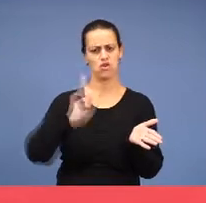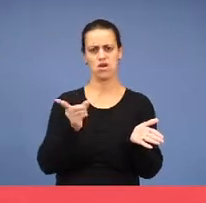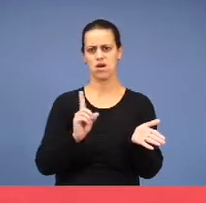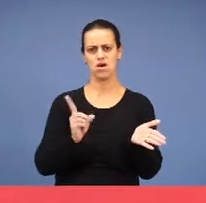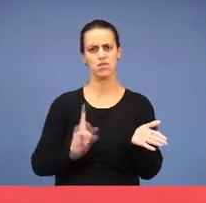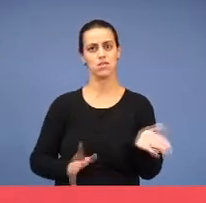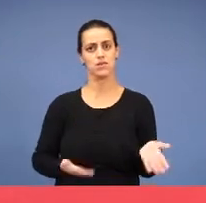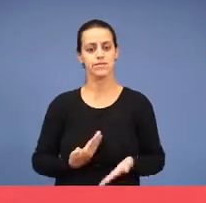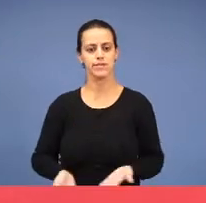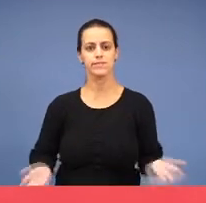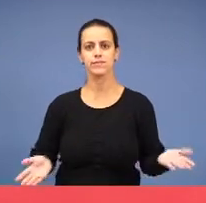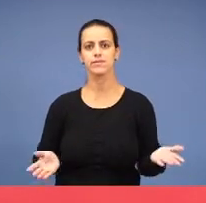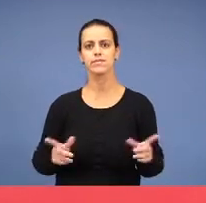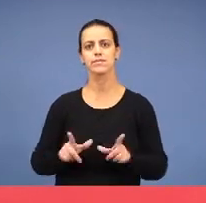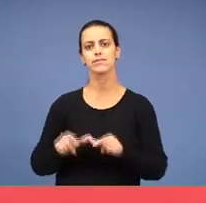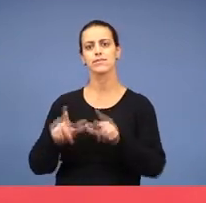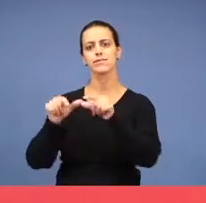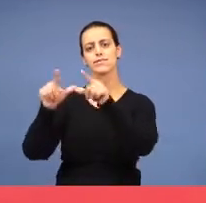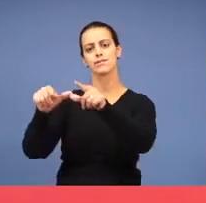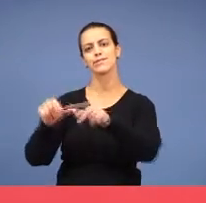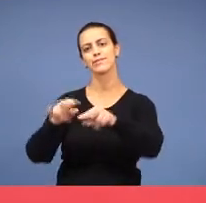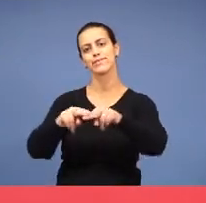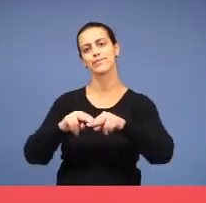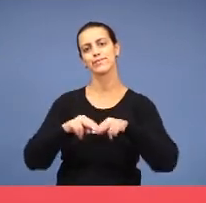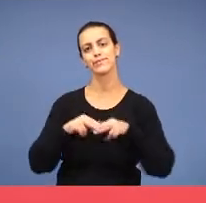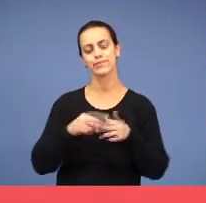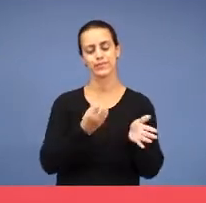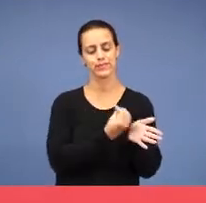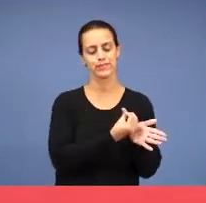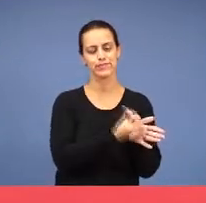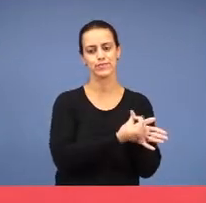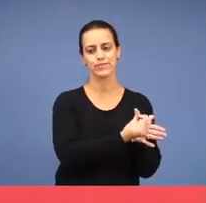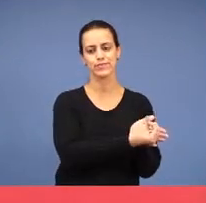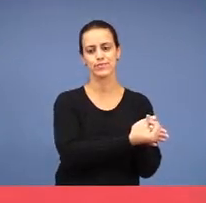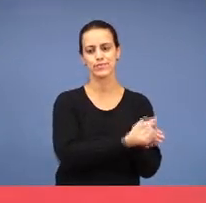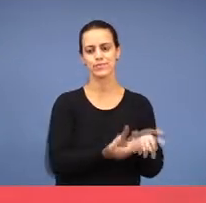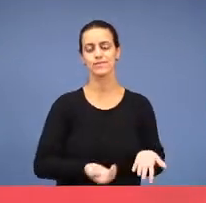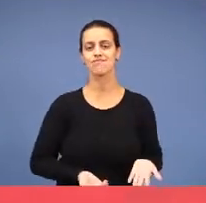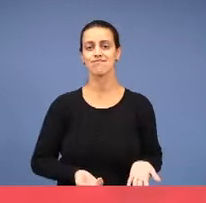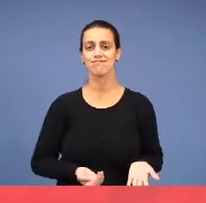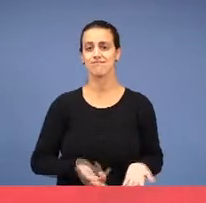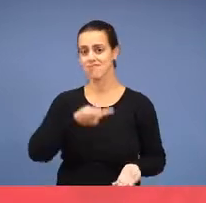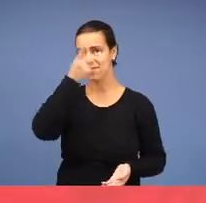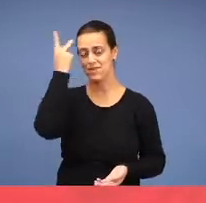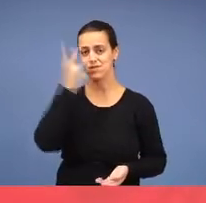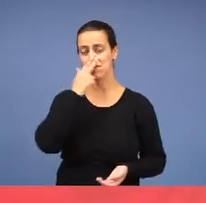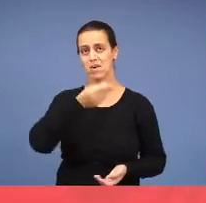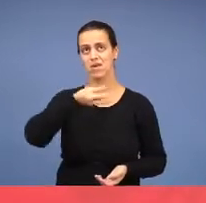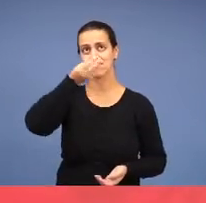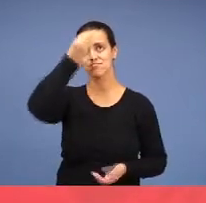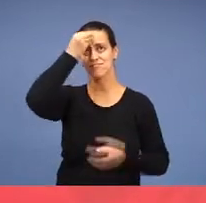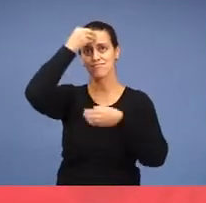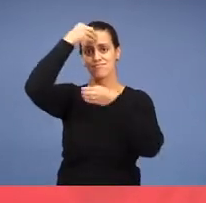a viagem por causa dos 666. Então, as pessoas botam essas coisas na cabeça, não é?